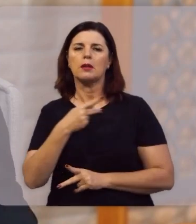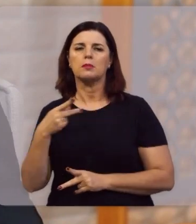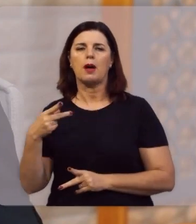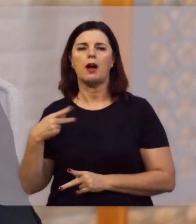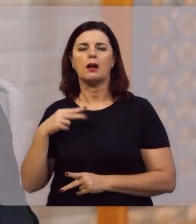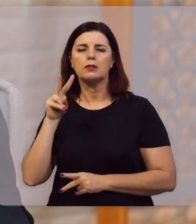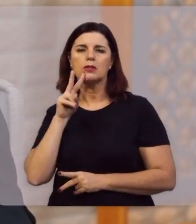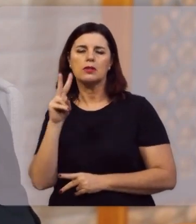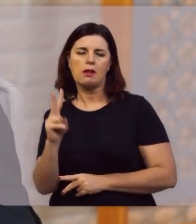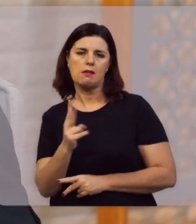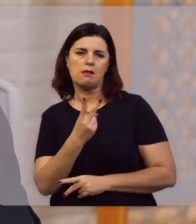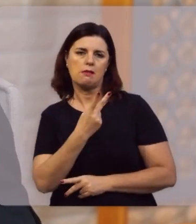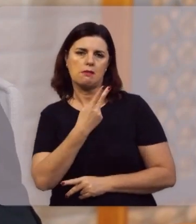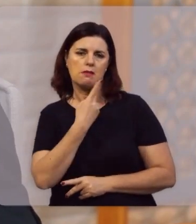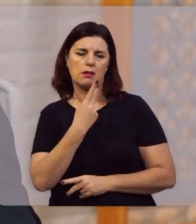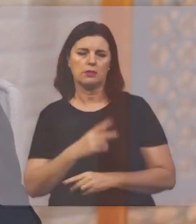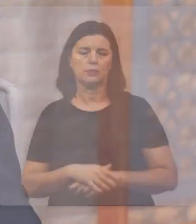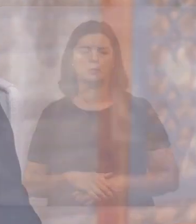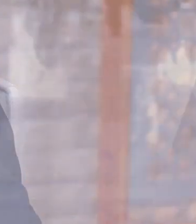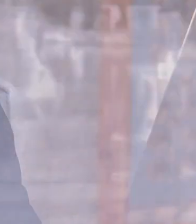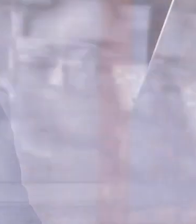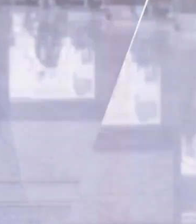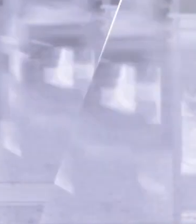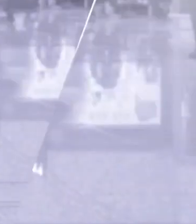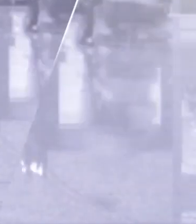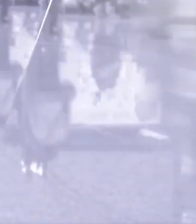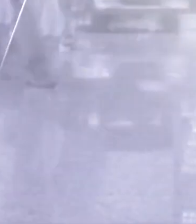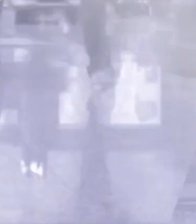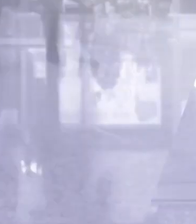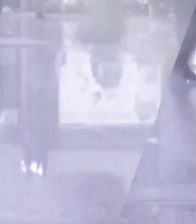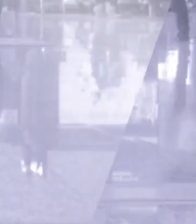por intermédio do Reverendo Hernandes Dias Lopes